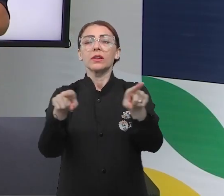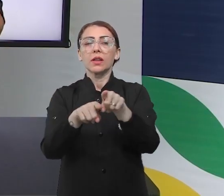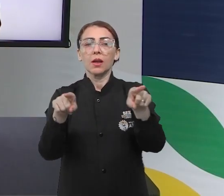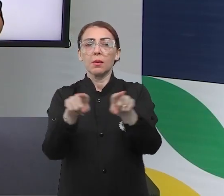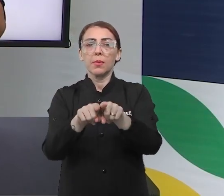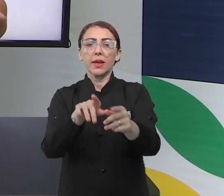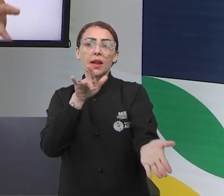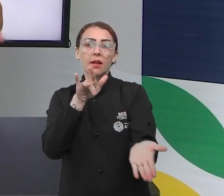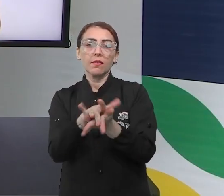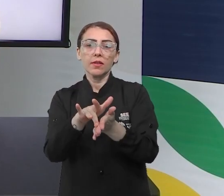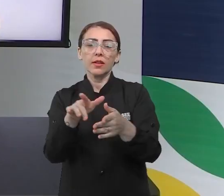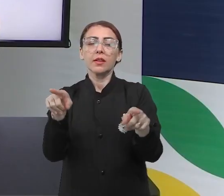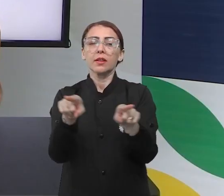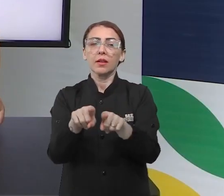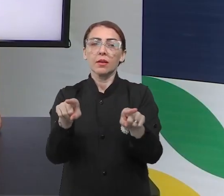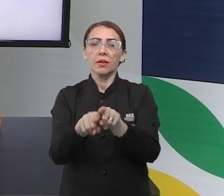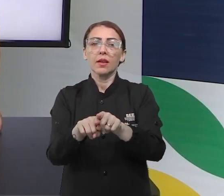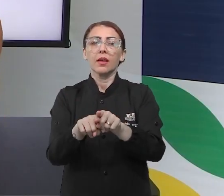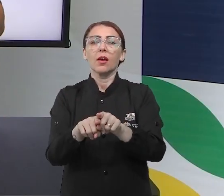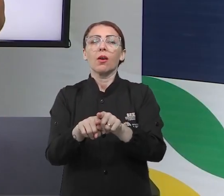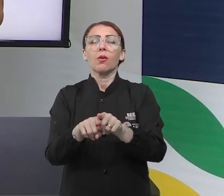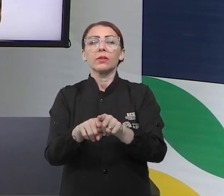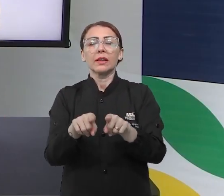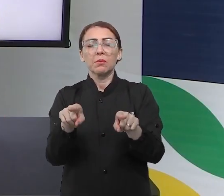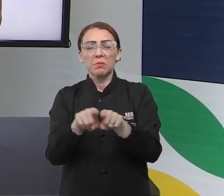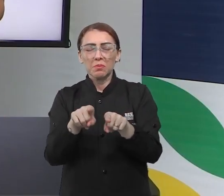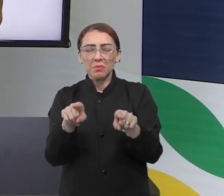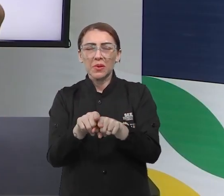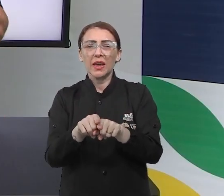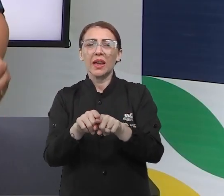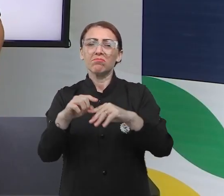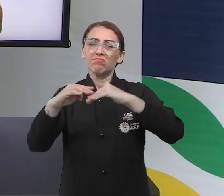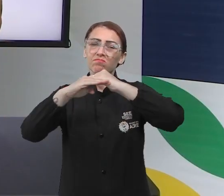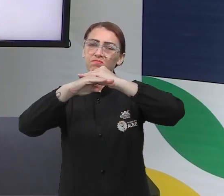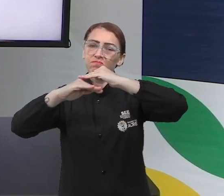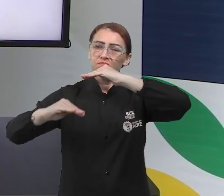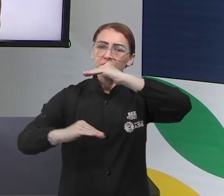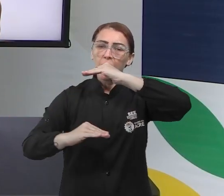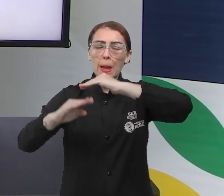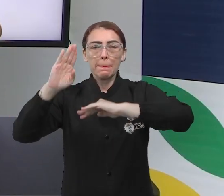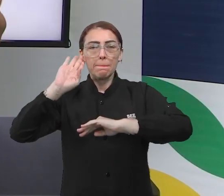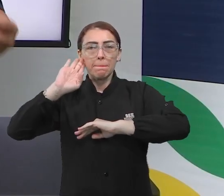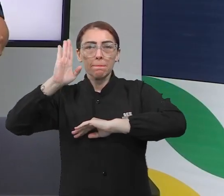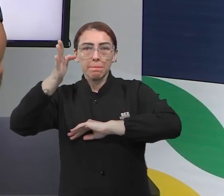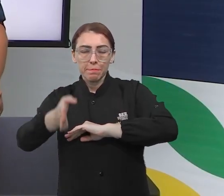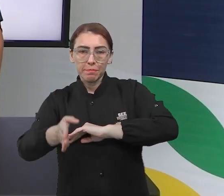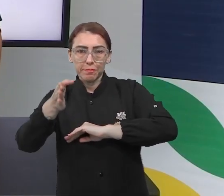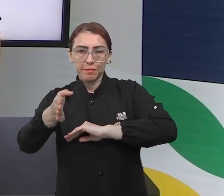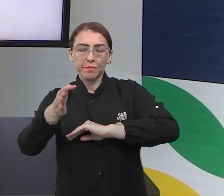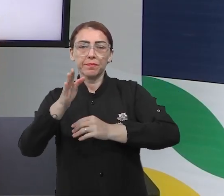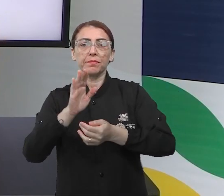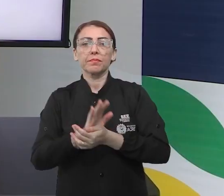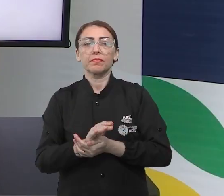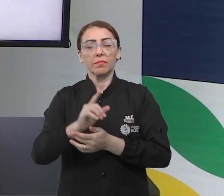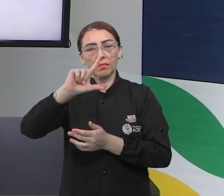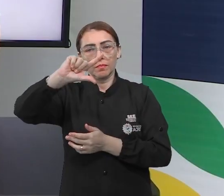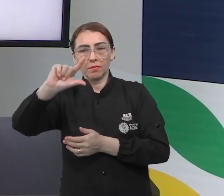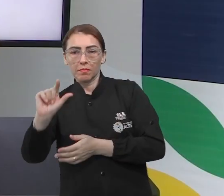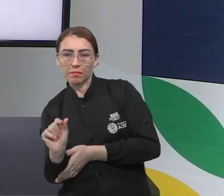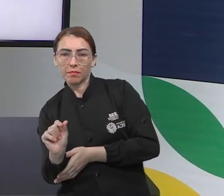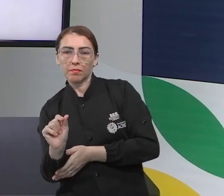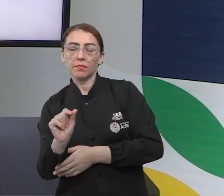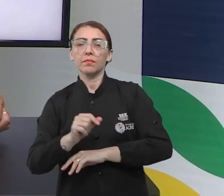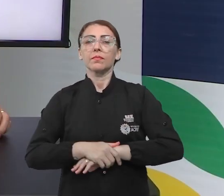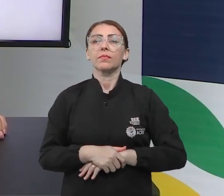inimigos e causar um caos, causar muita desigualdade, principalmente sobre a África.